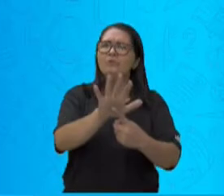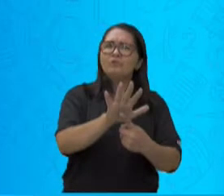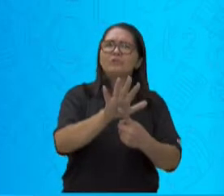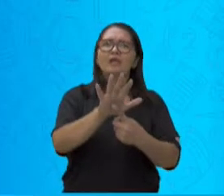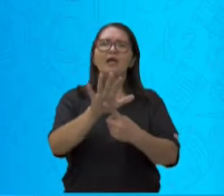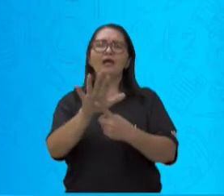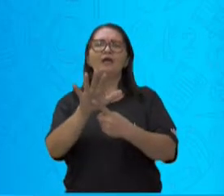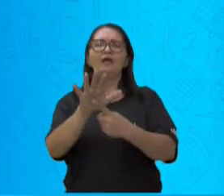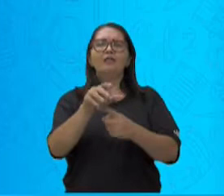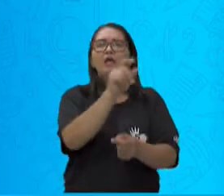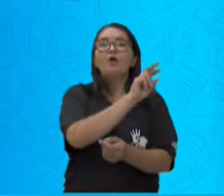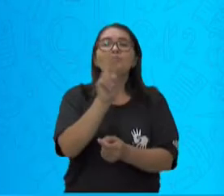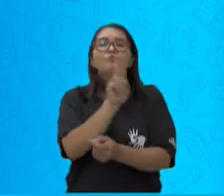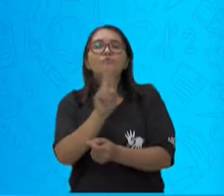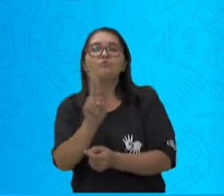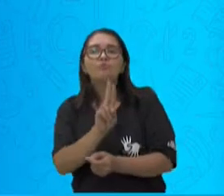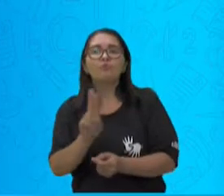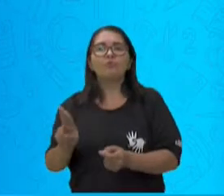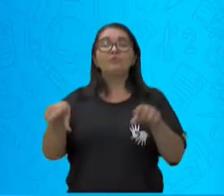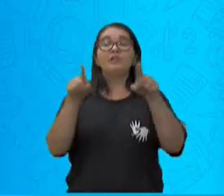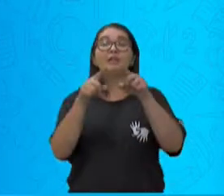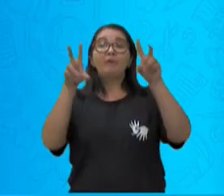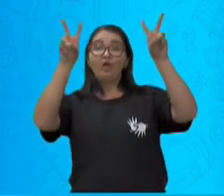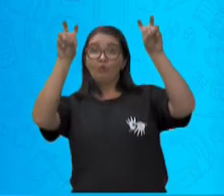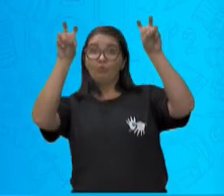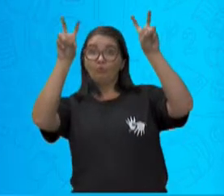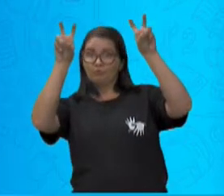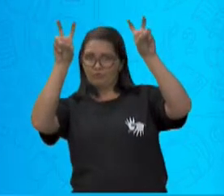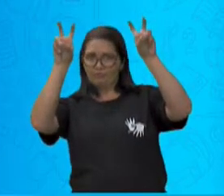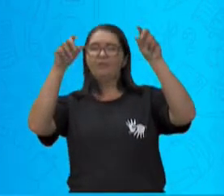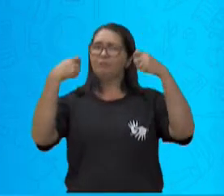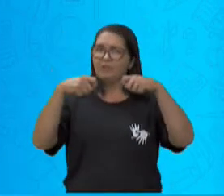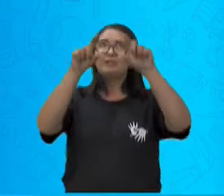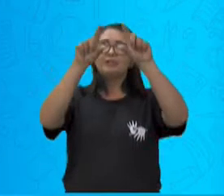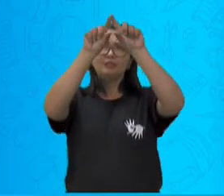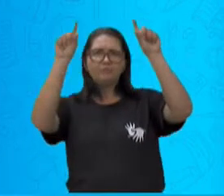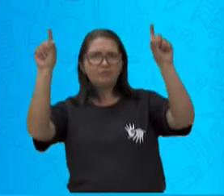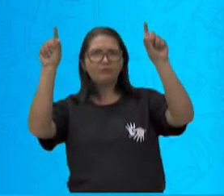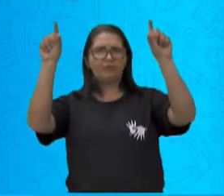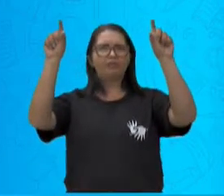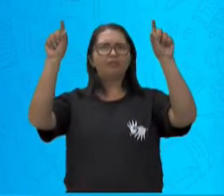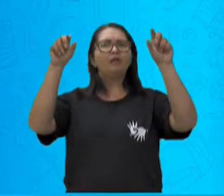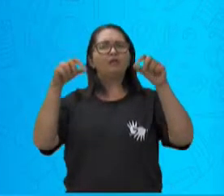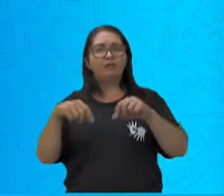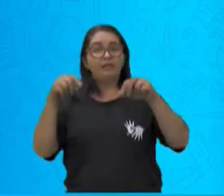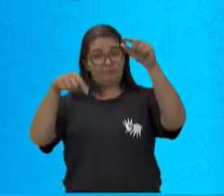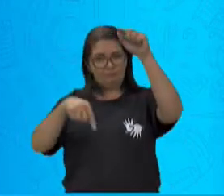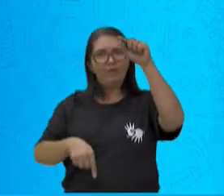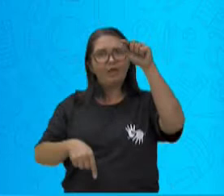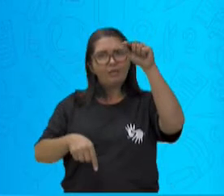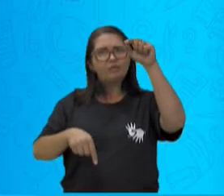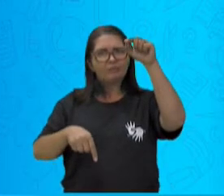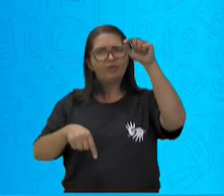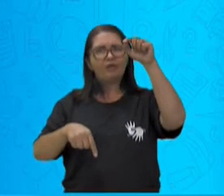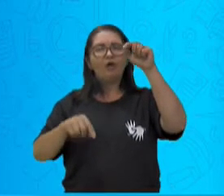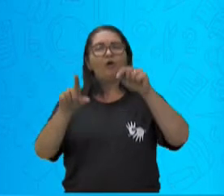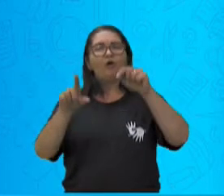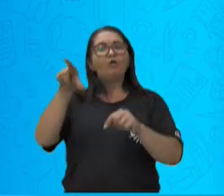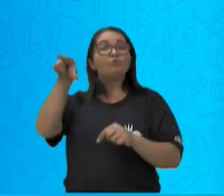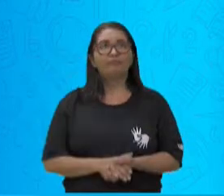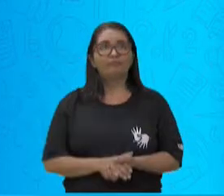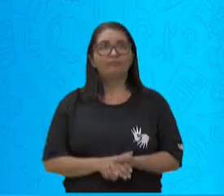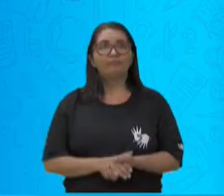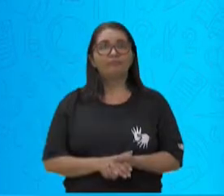entregues apenas o título, que é opcional, e um pseudônimo escolhido pelo